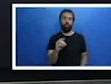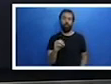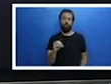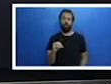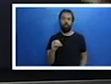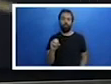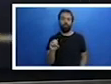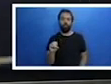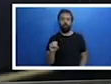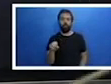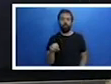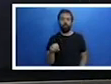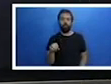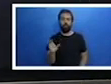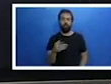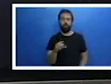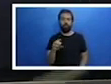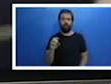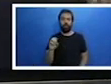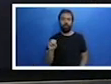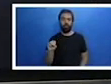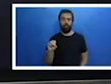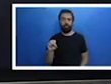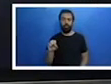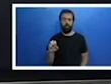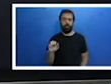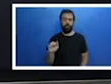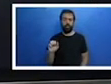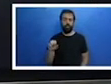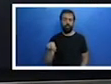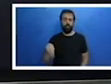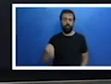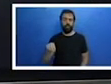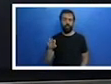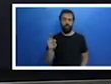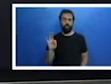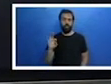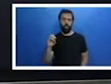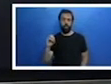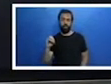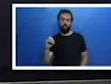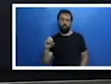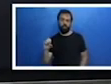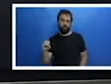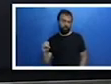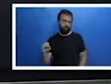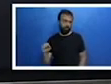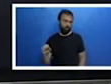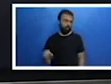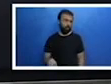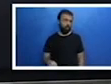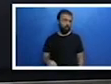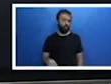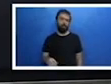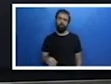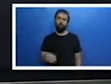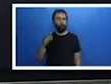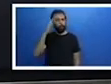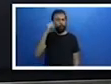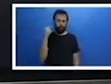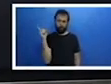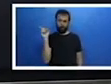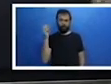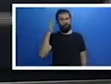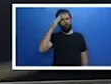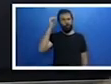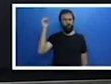twist carpado estaria realizando o Salto dos Santos. Ela foi uma campeã mundial, ela foi muito bem nos Jogos Olímpicos e ela é talvez uma das atletas mais conhecidas da